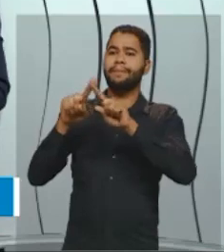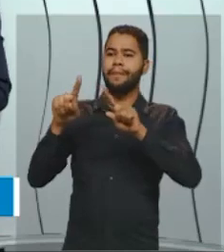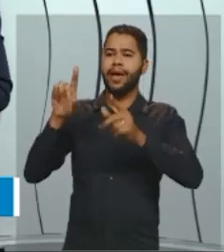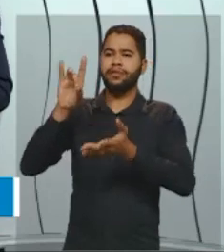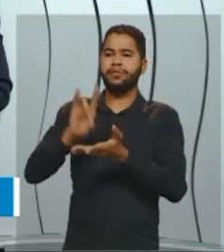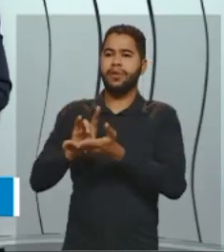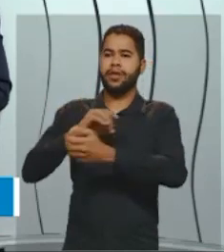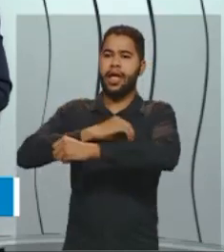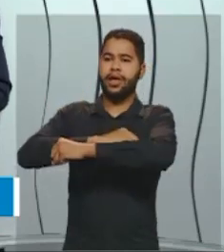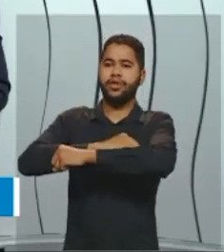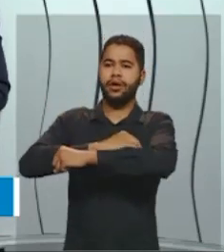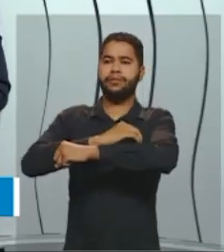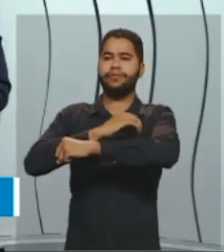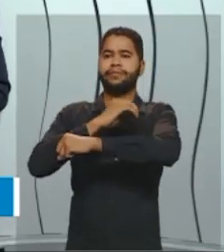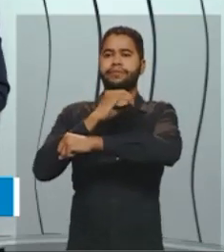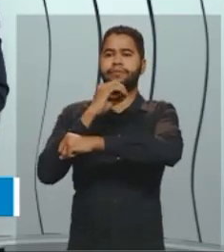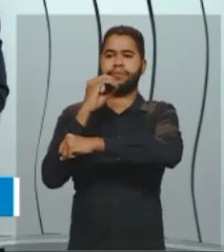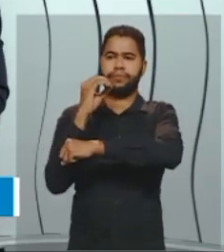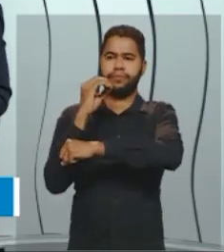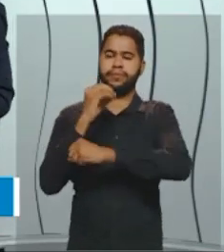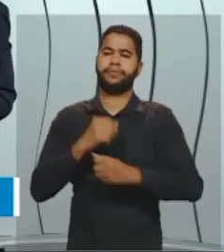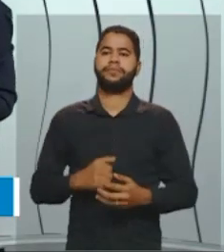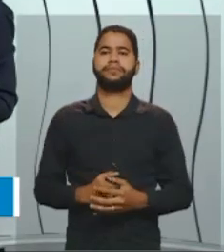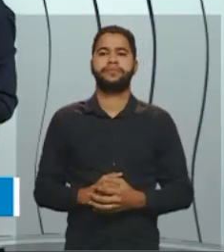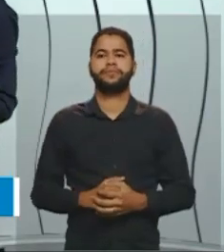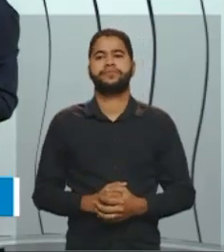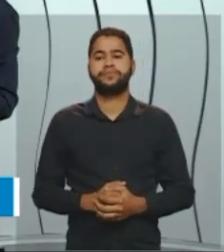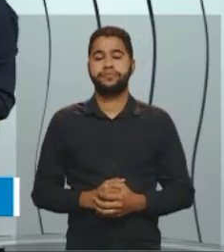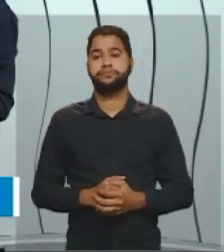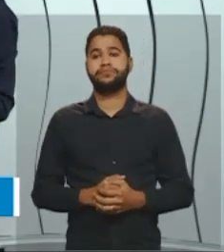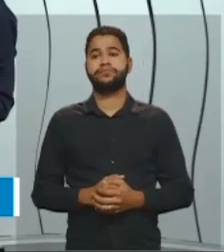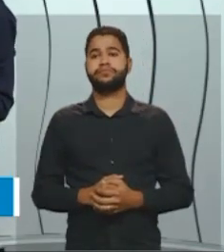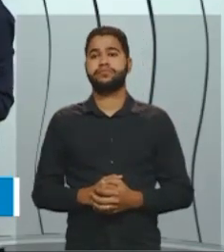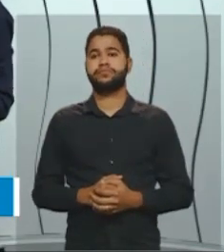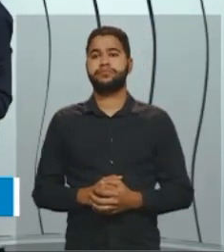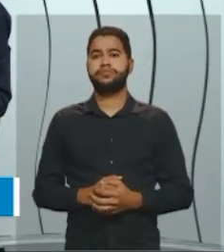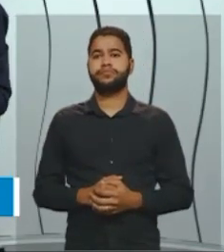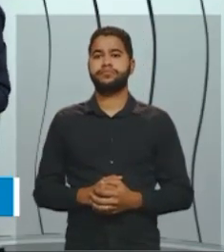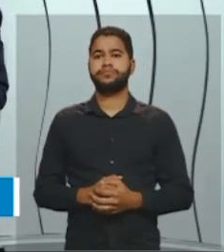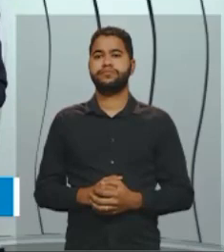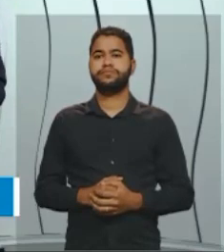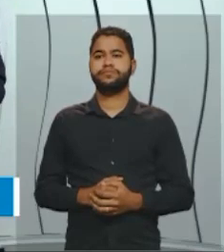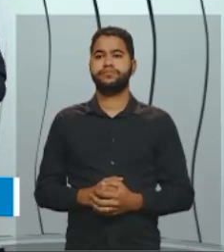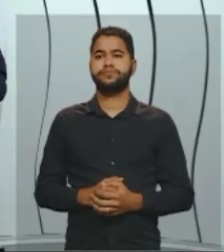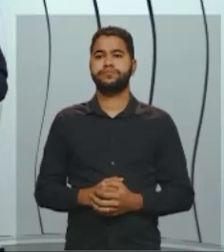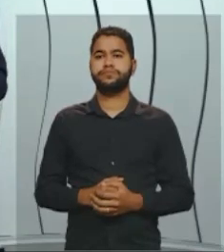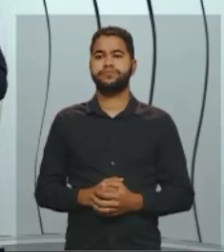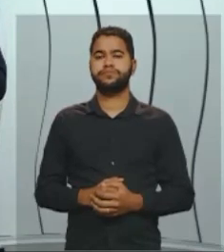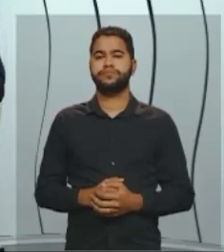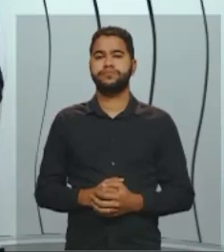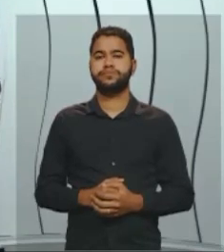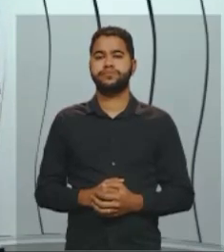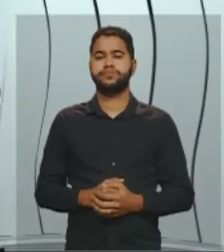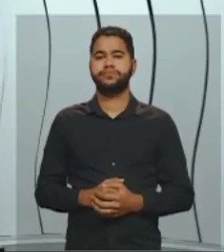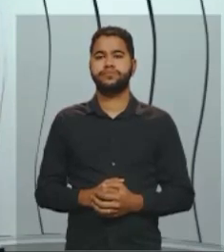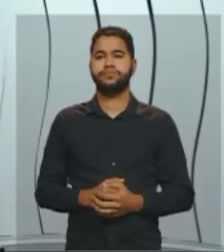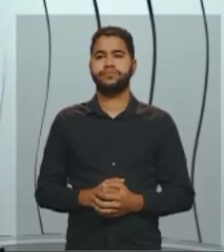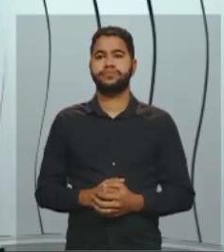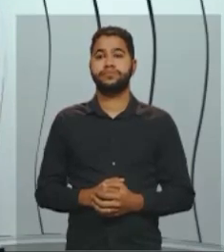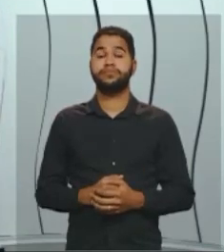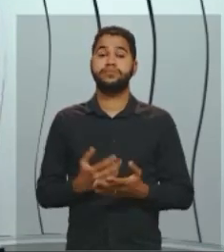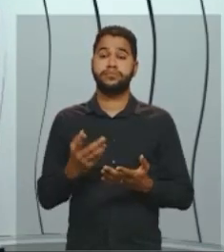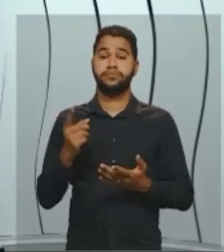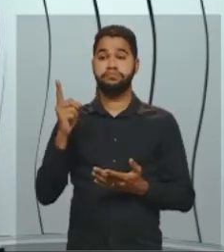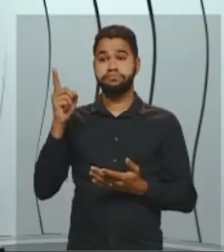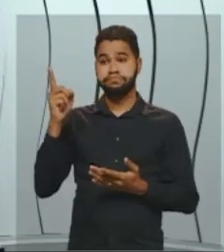de sunrise, né? The painting gives a suggestion of early morning mist, dá sugestão de